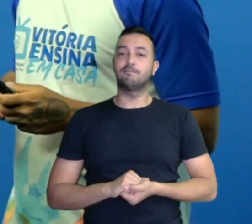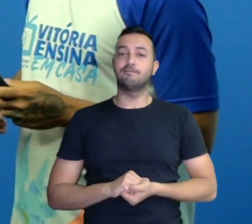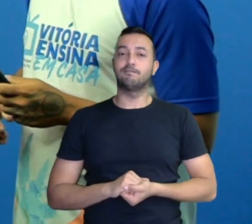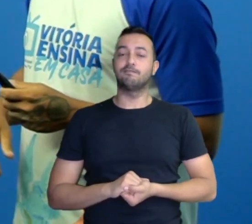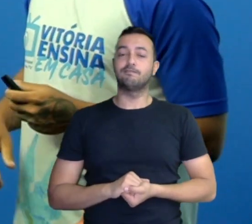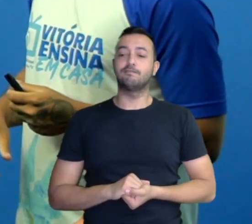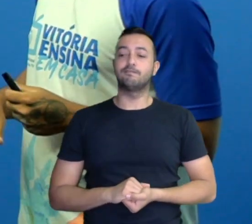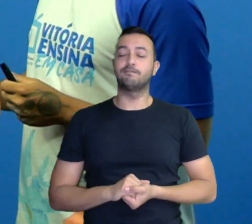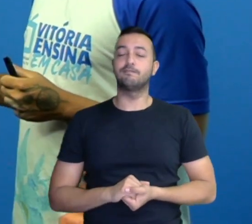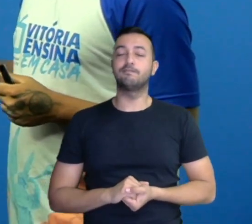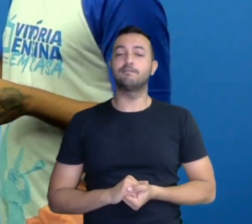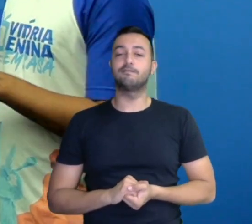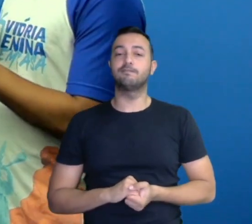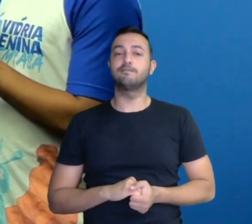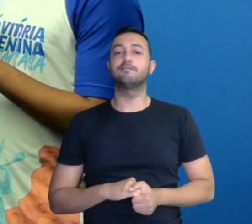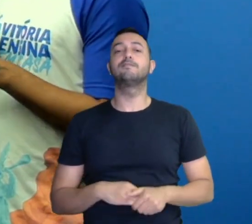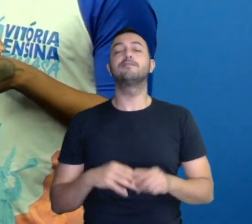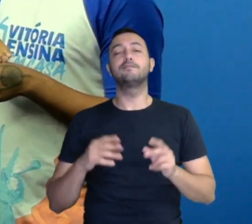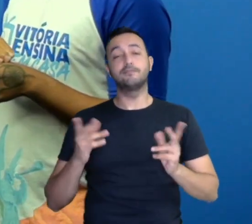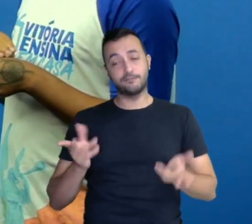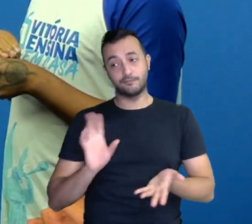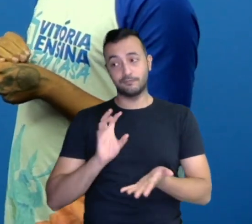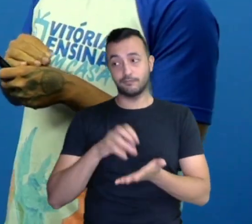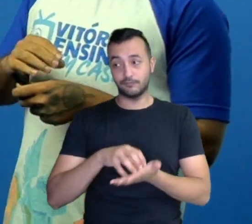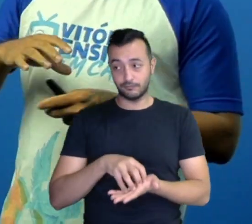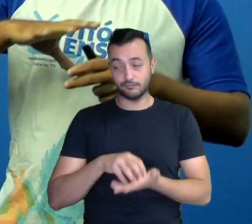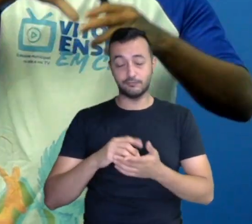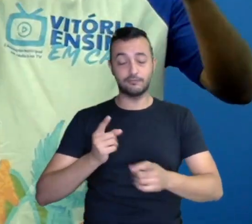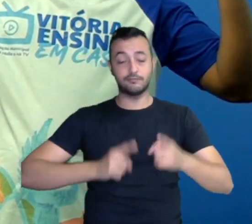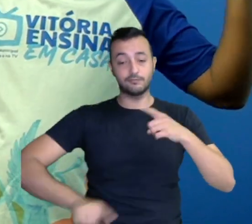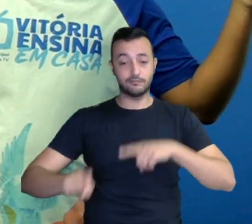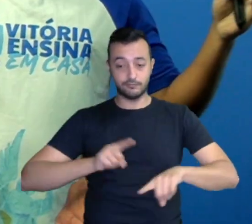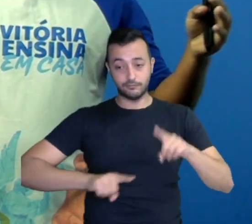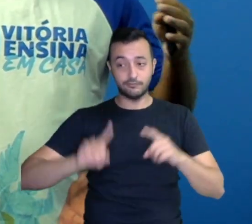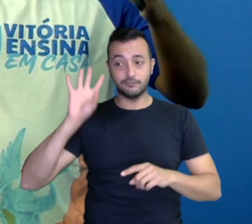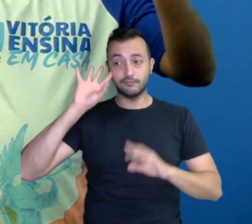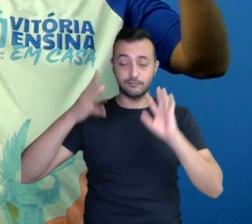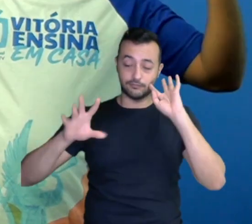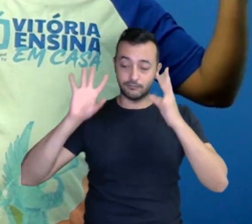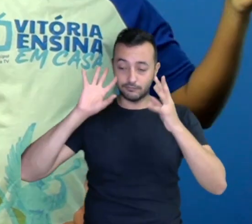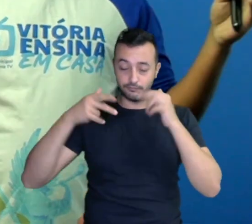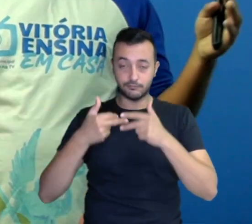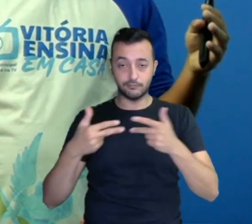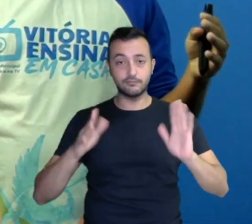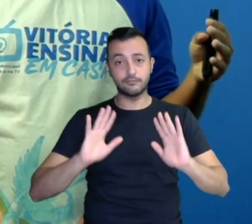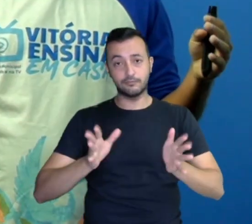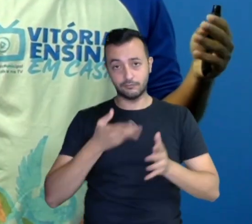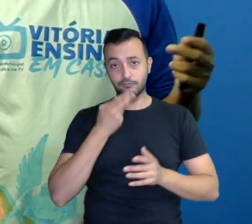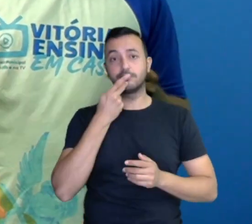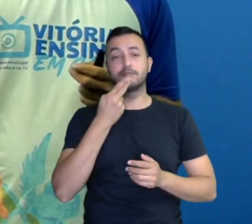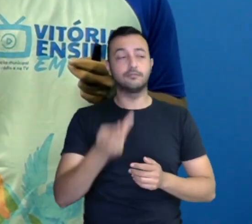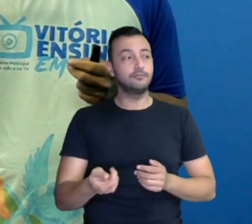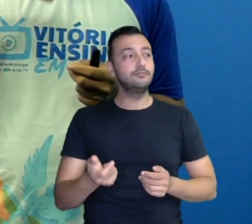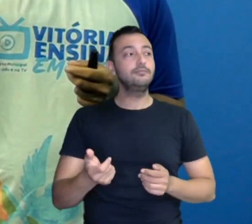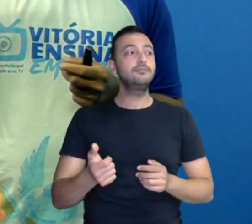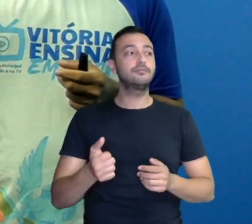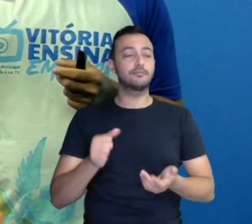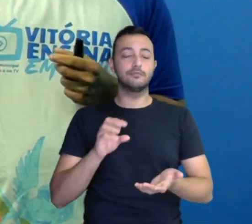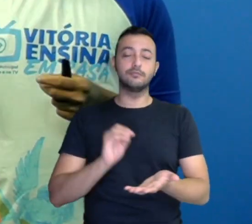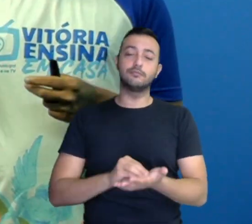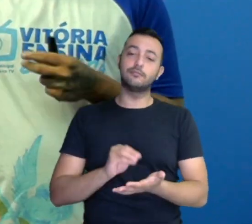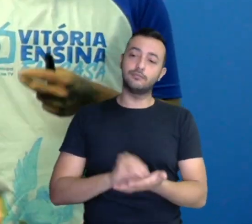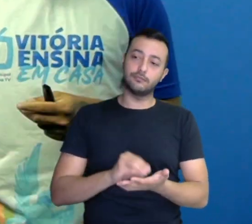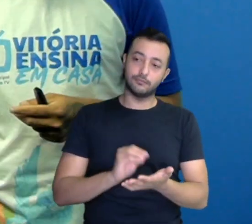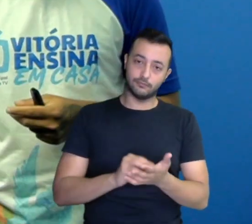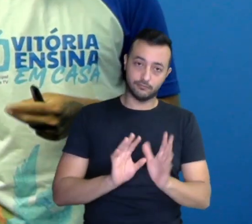Então, com o processo de centralização política, né, as decisões, como eu já falei para vocês anteriormente, elas deixam de ser